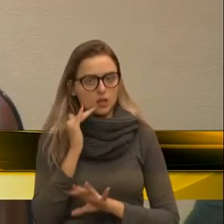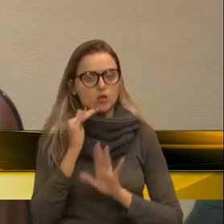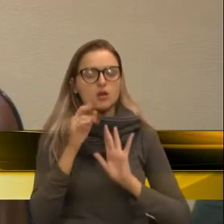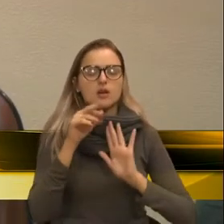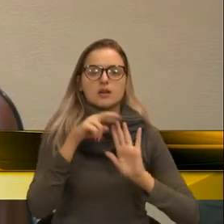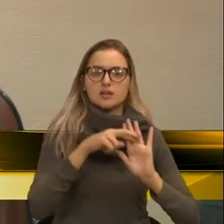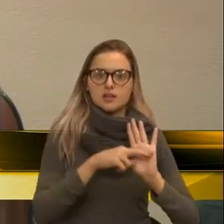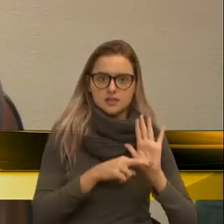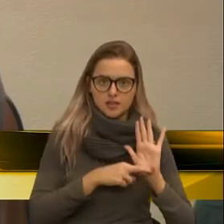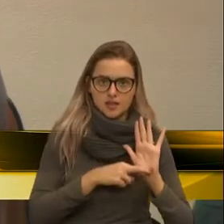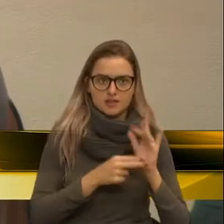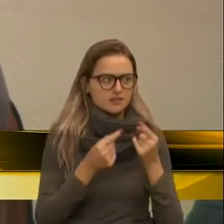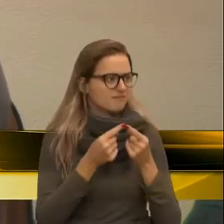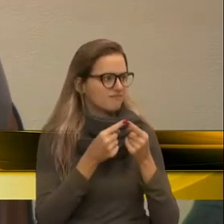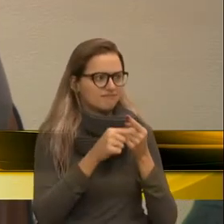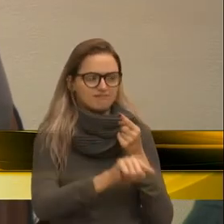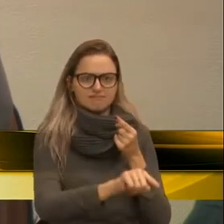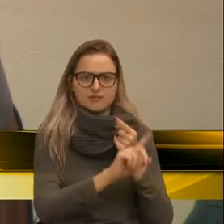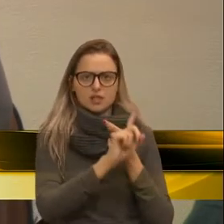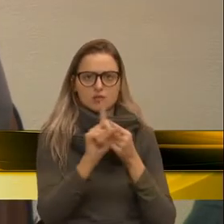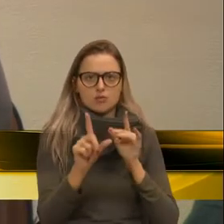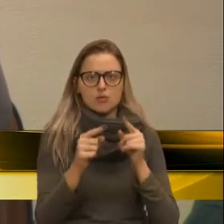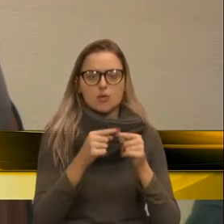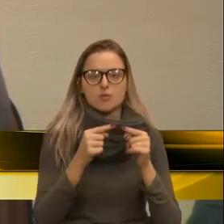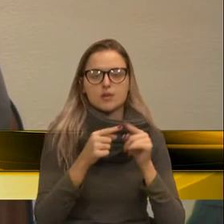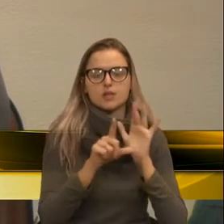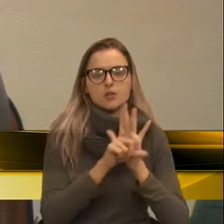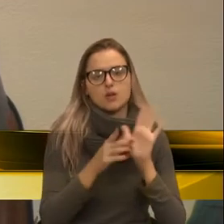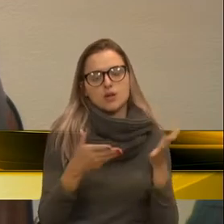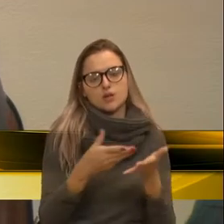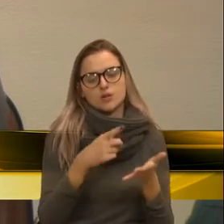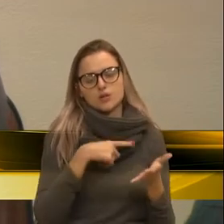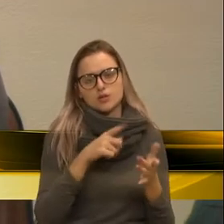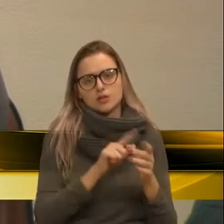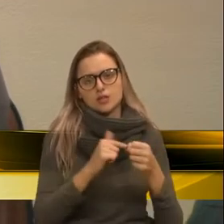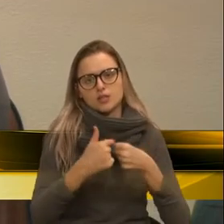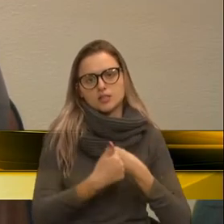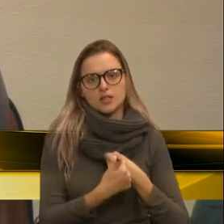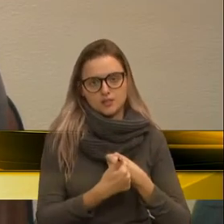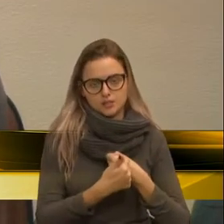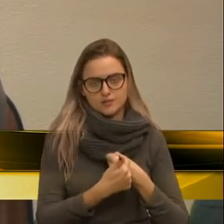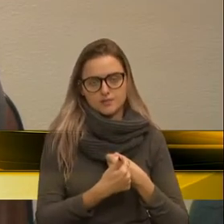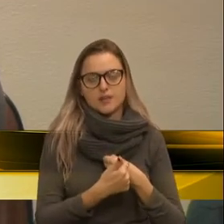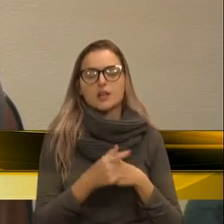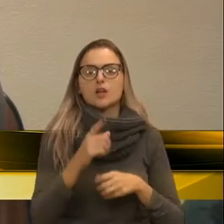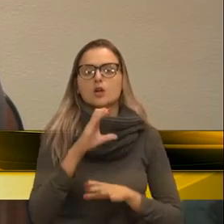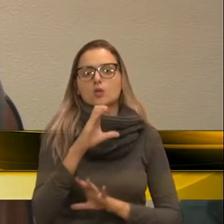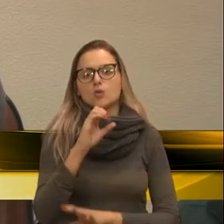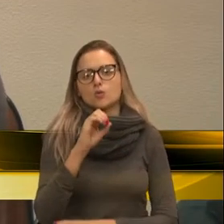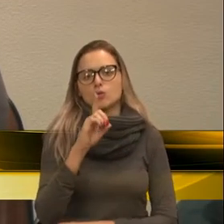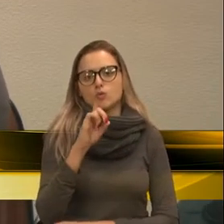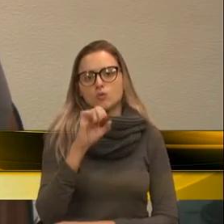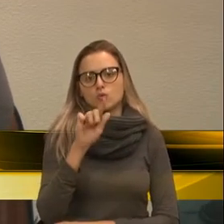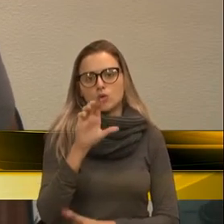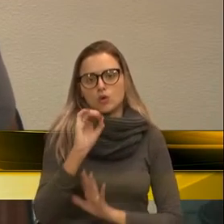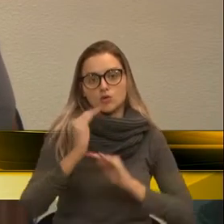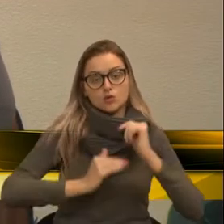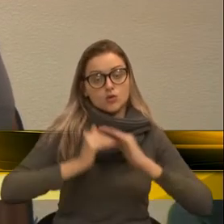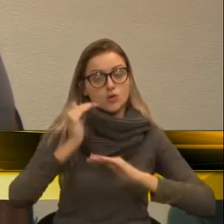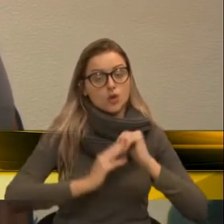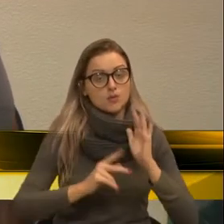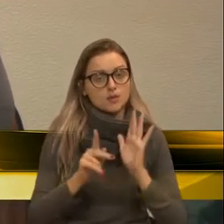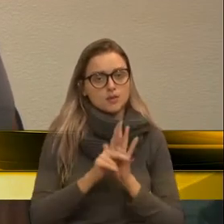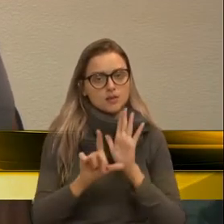dispositivo entra em conflito com a legislação municipal vigente, especificamente com o Código de Obras do município,